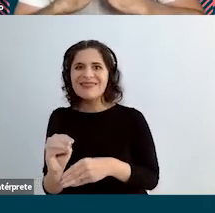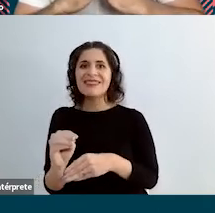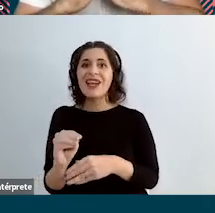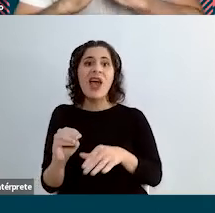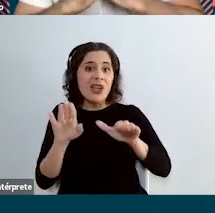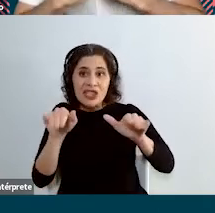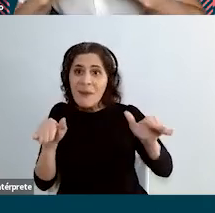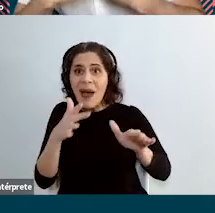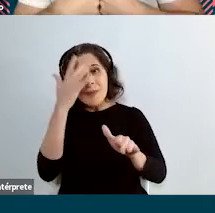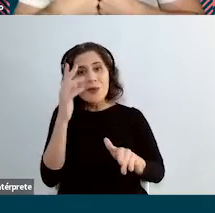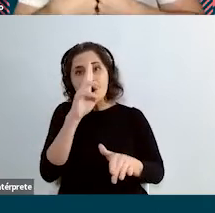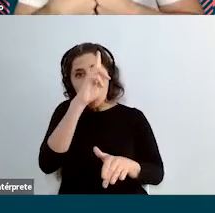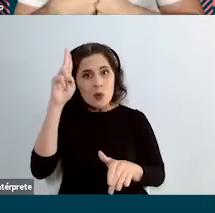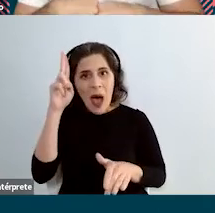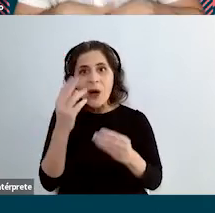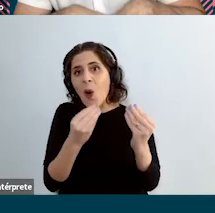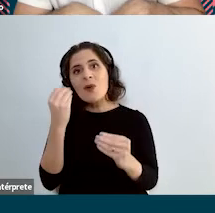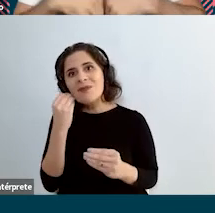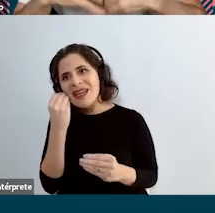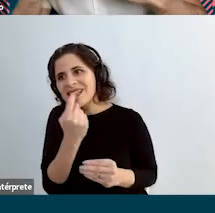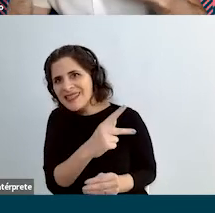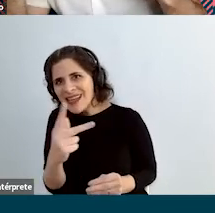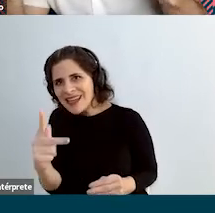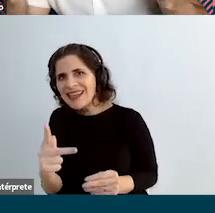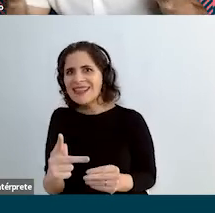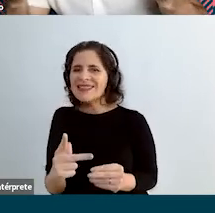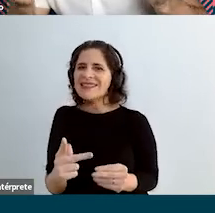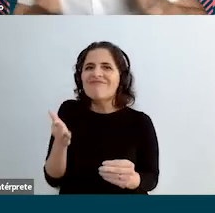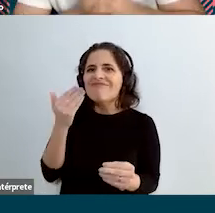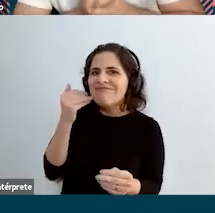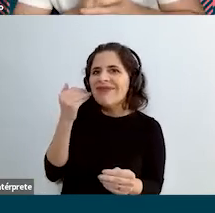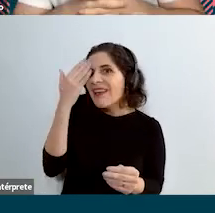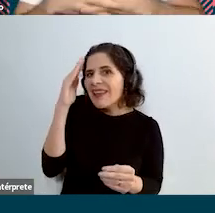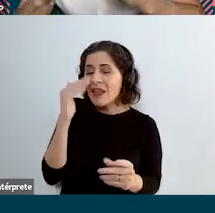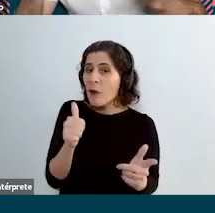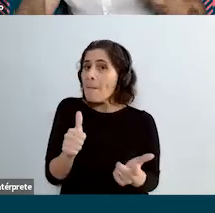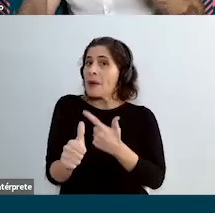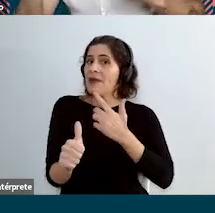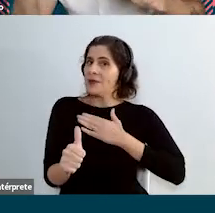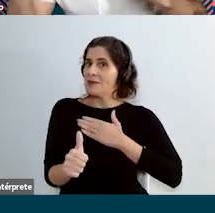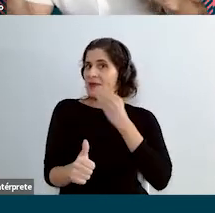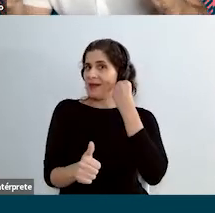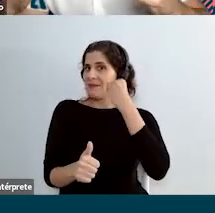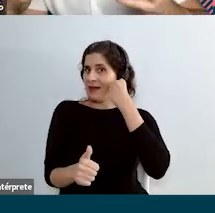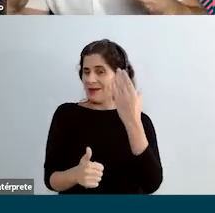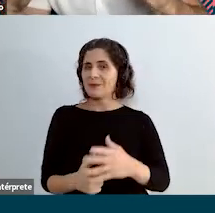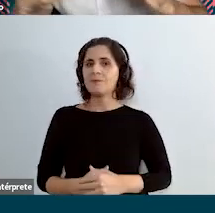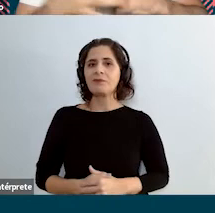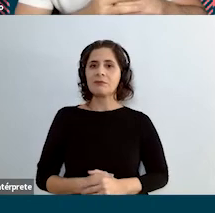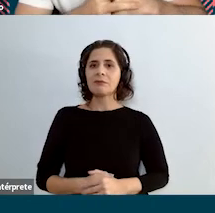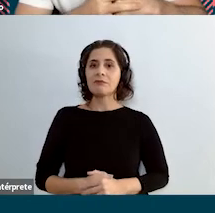primeira vez, falar com as nossas usuários, uma experiência super legal, assim, né? Foi a primeira vez que eu tive essa